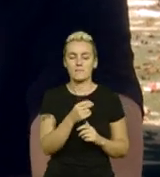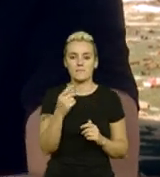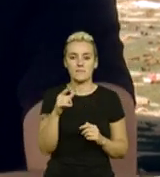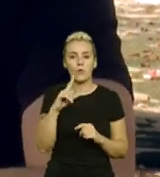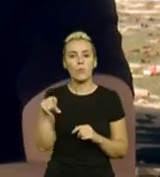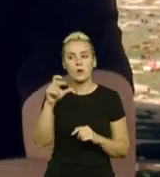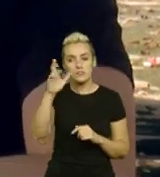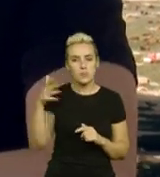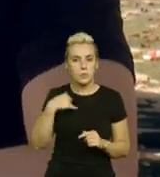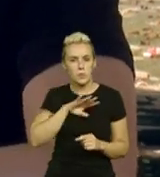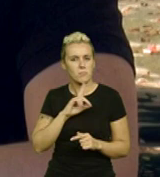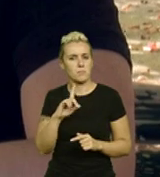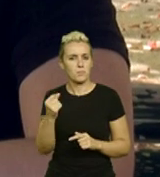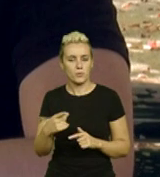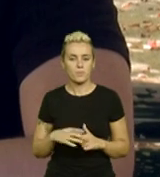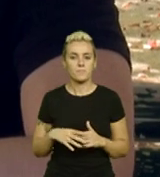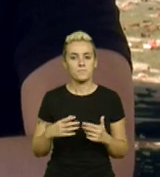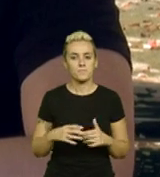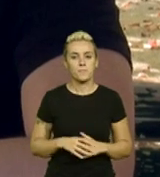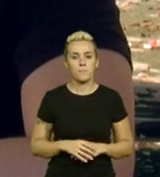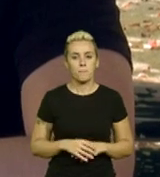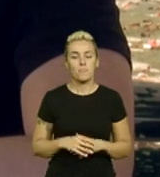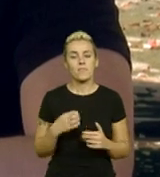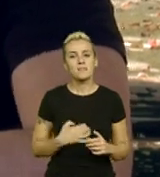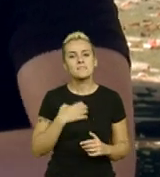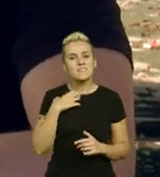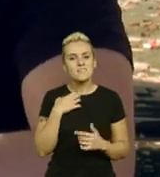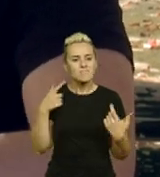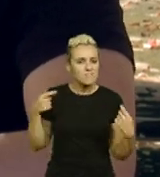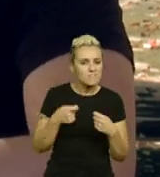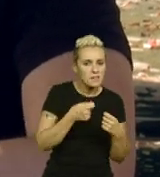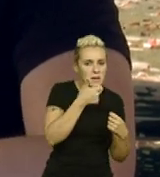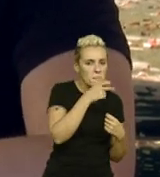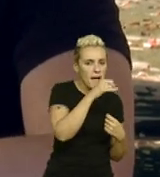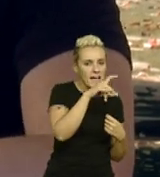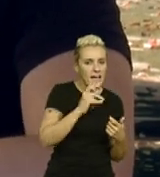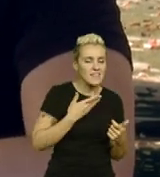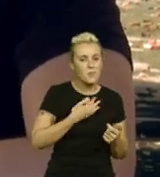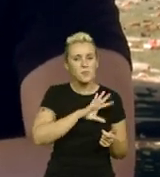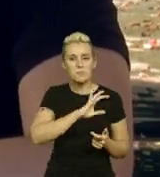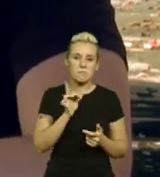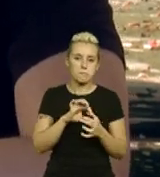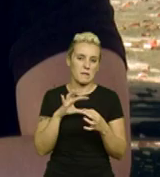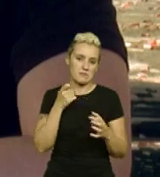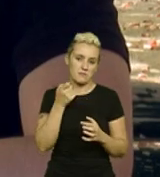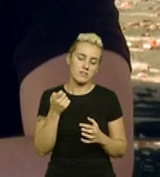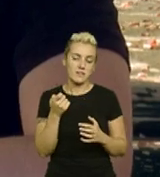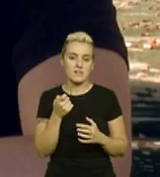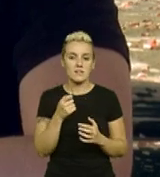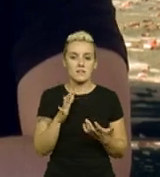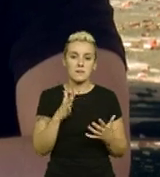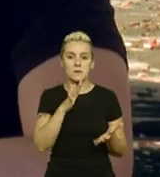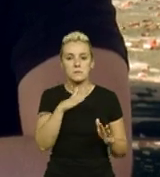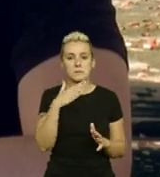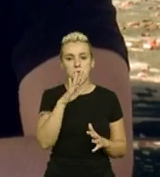zona havia mesmo em branco mesmo assim considero mais barato do que o cobrado artur